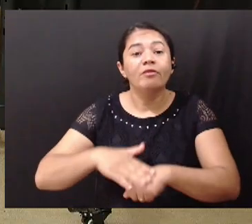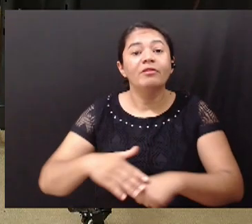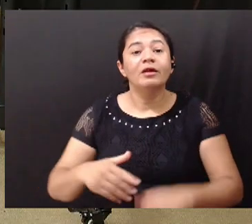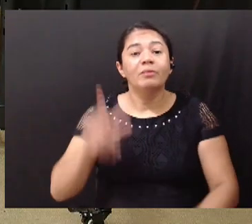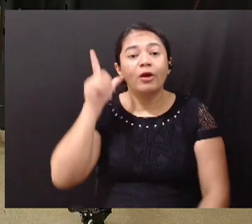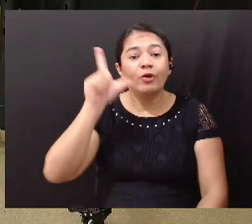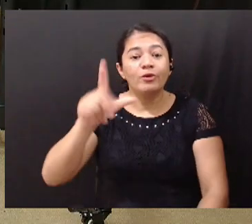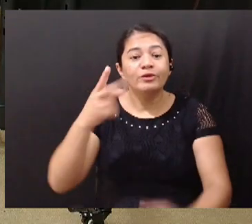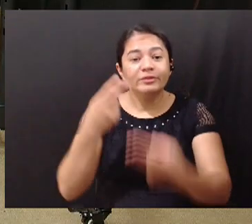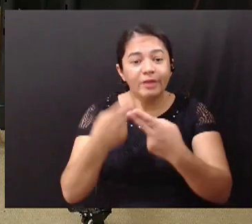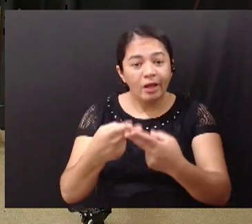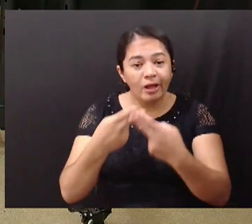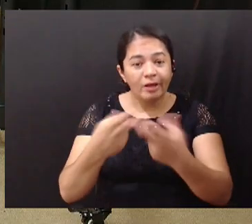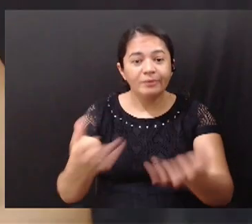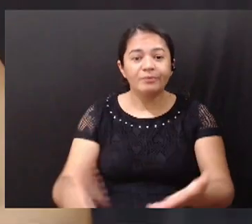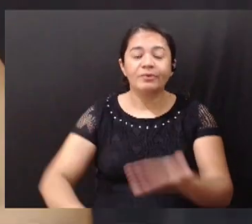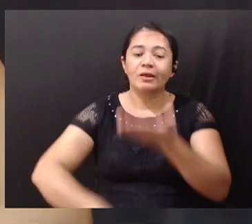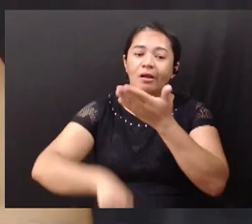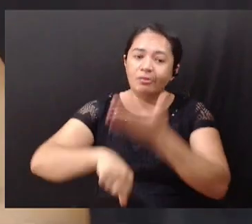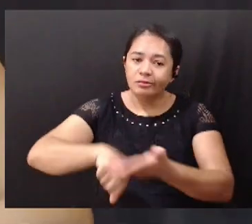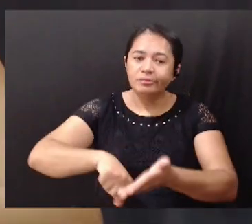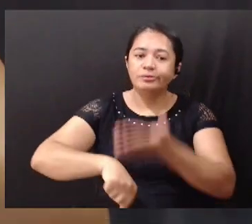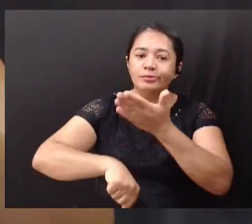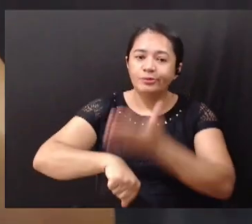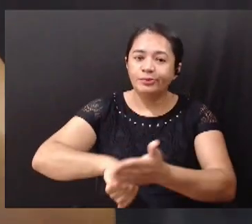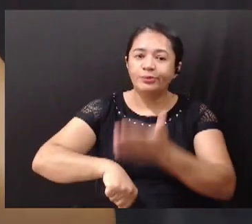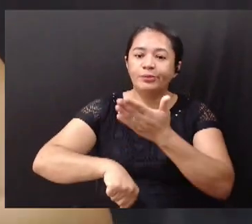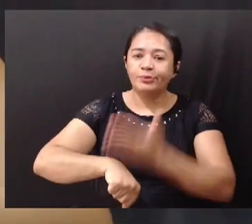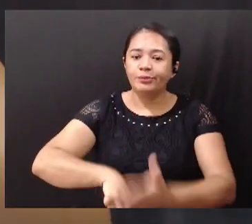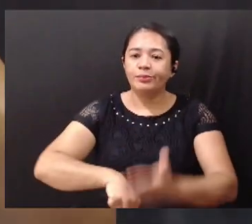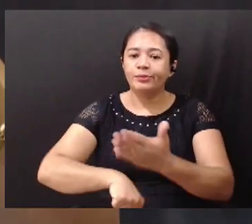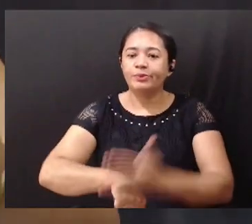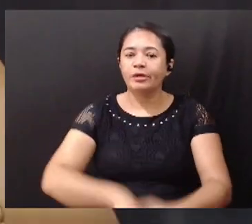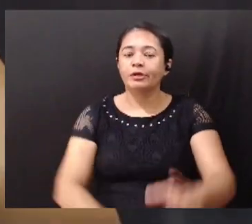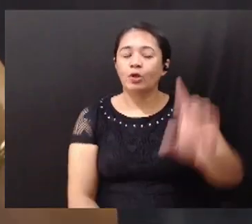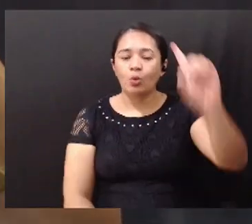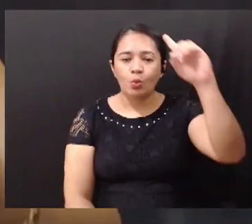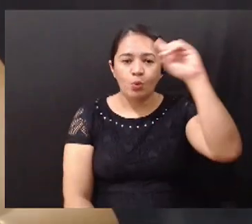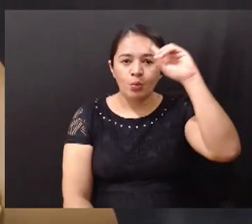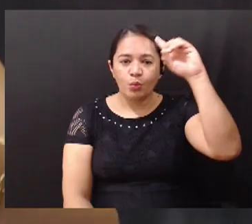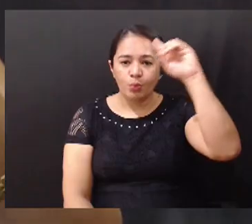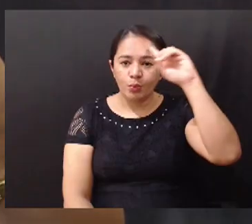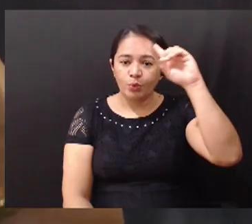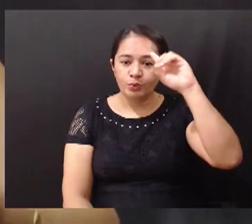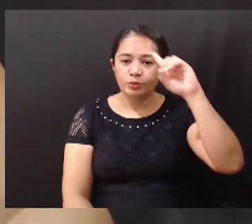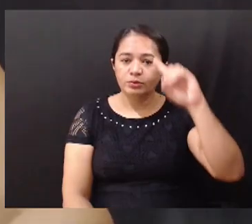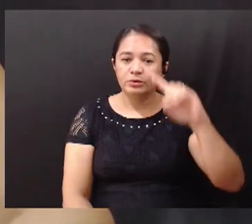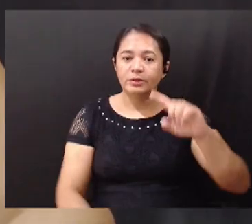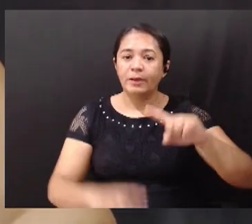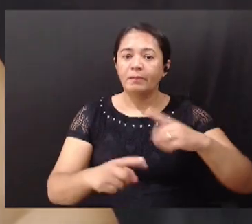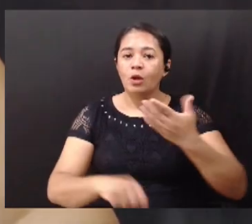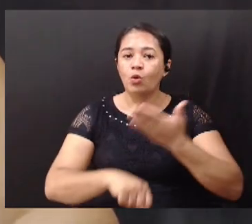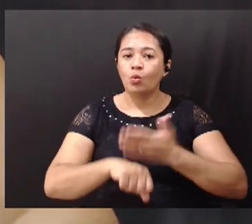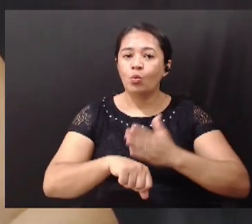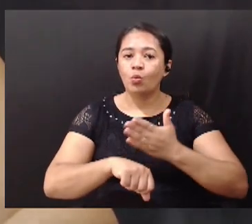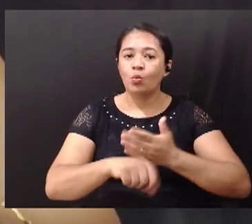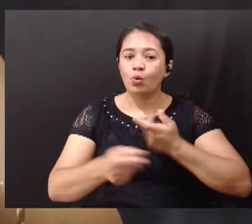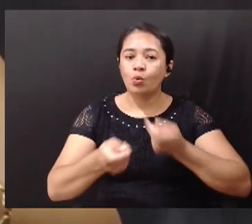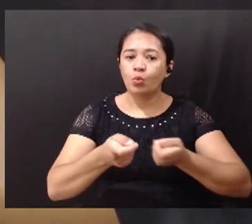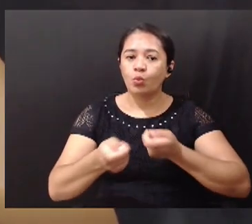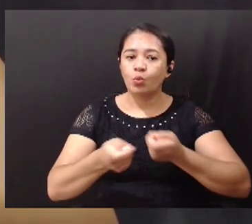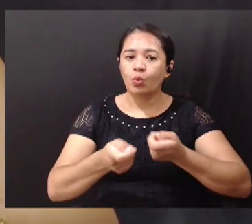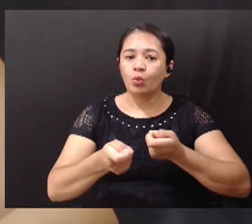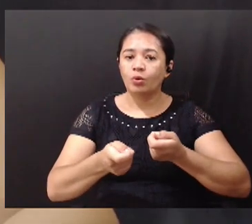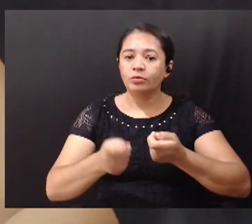É um treino diário, né? É um treino diário e também um treino de controle dessa tela.